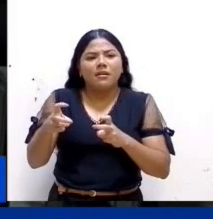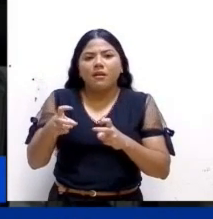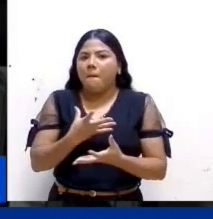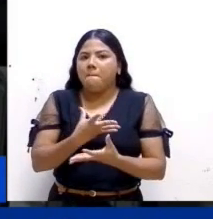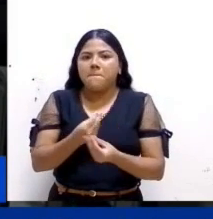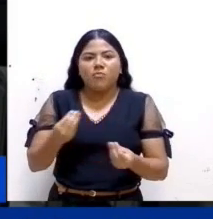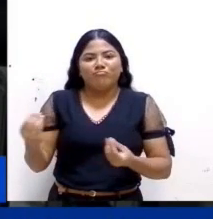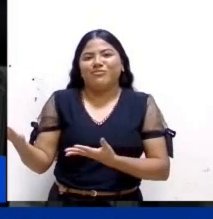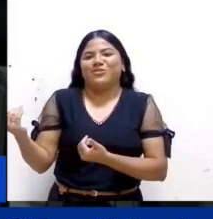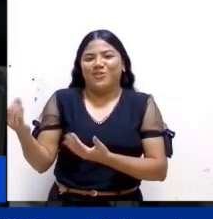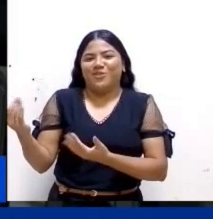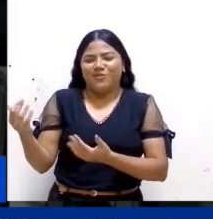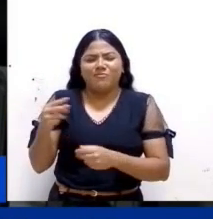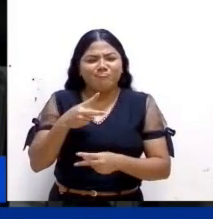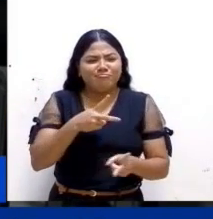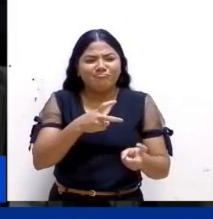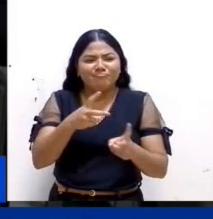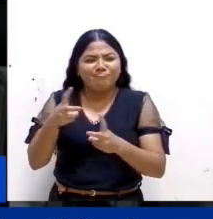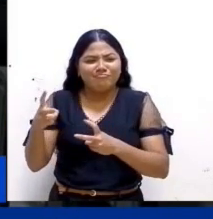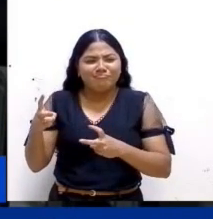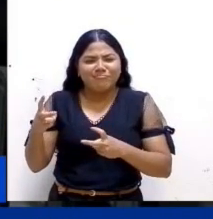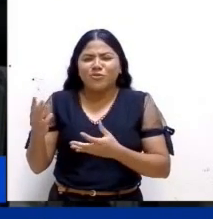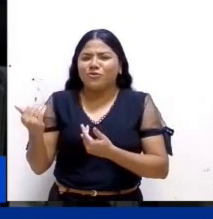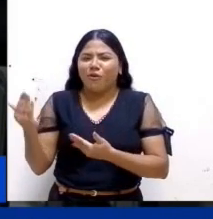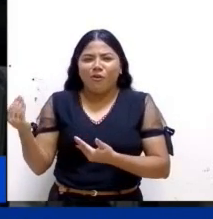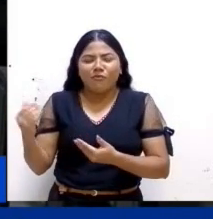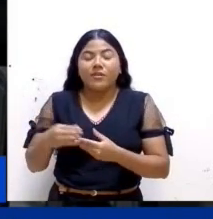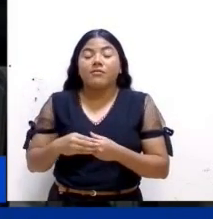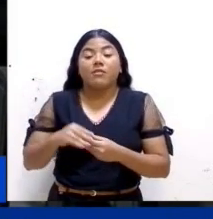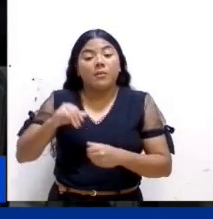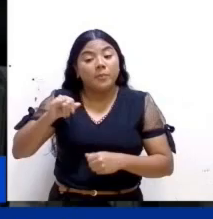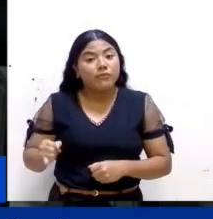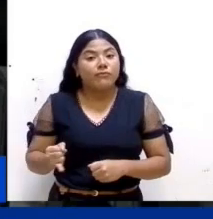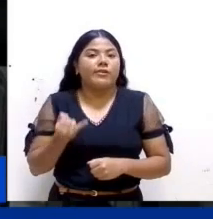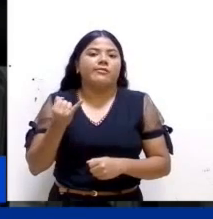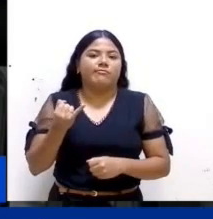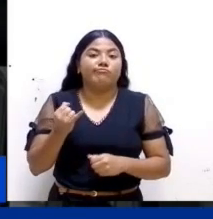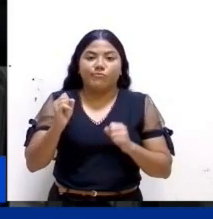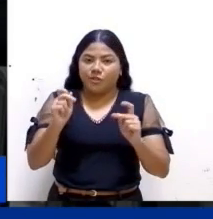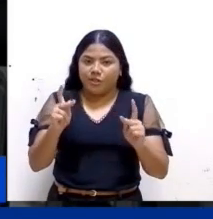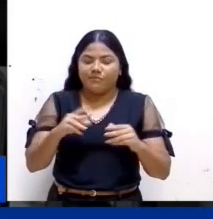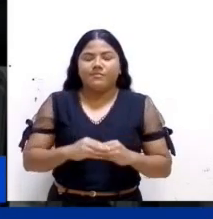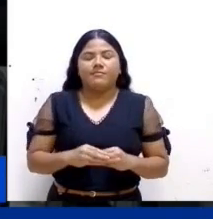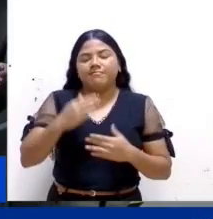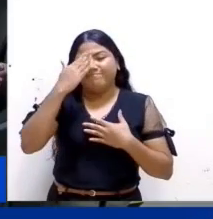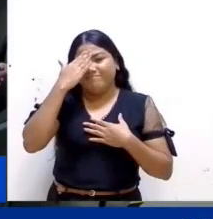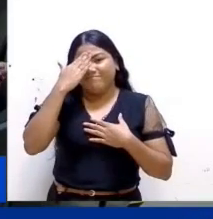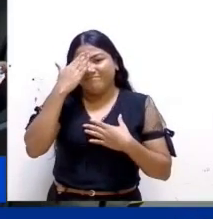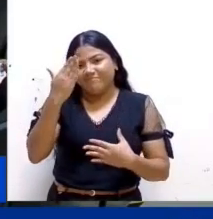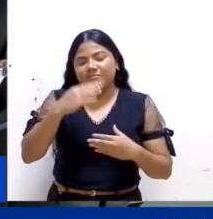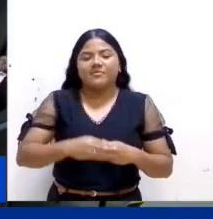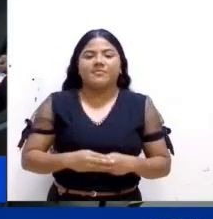meninos novinhos ali, mas prestem atenção. Permanece mais ampla do auditório. Certo? Obrigado.